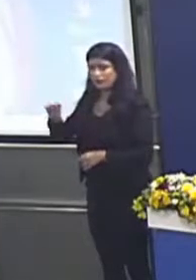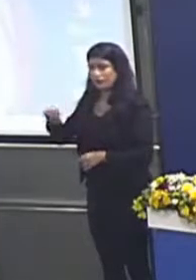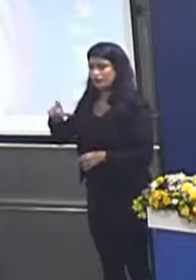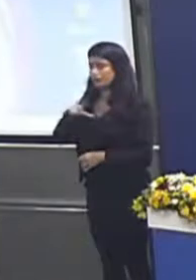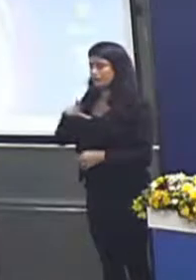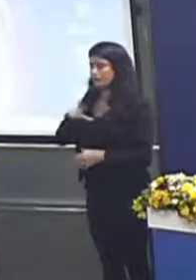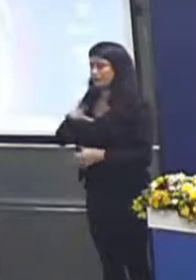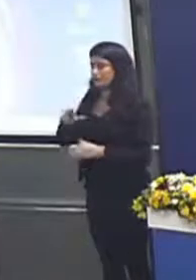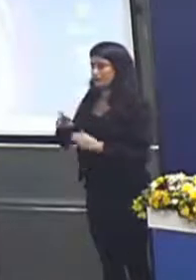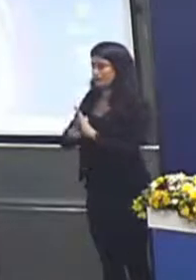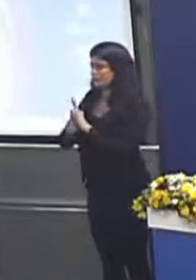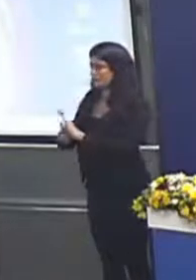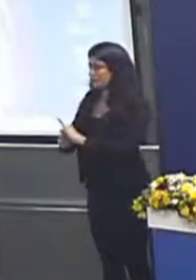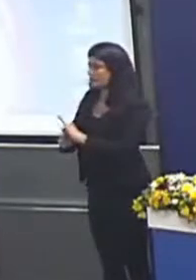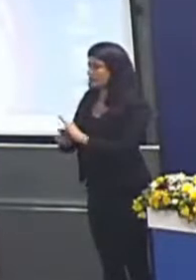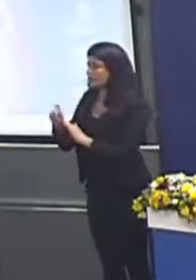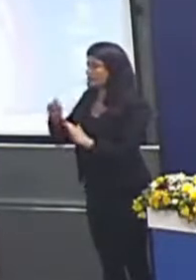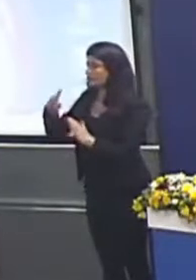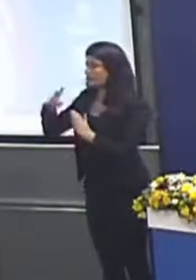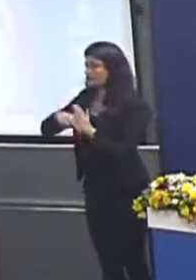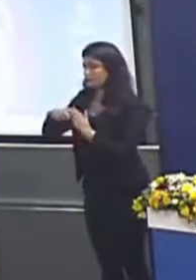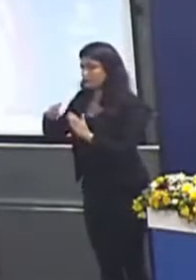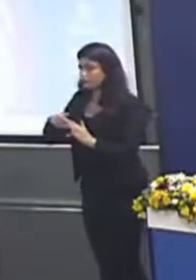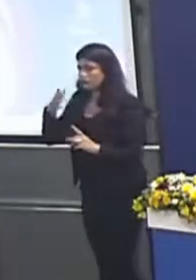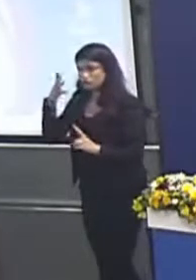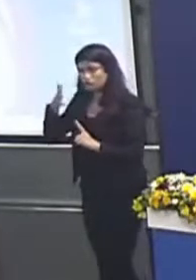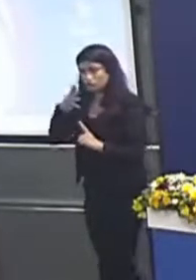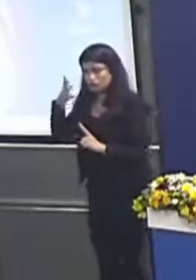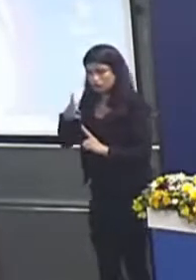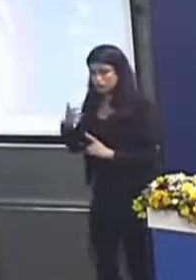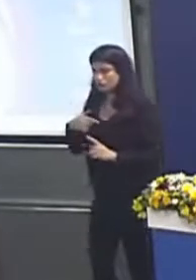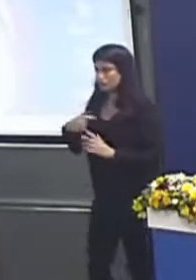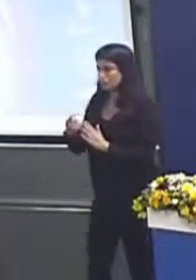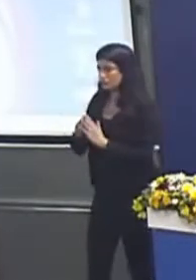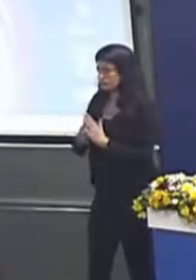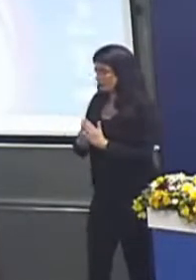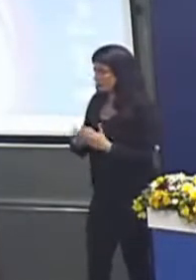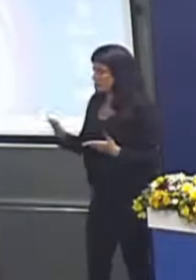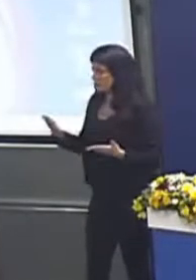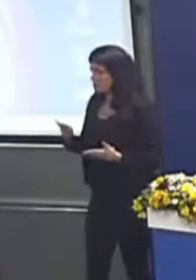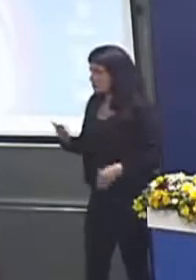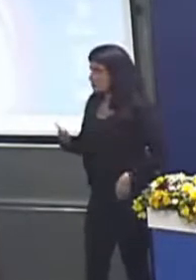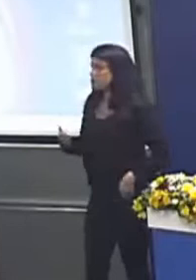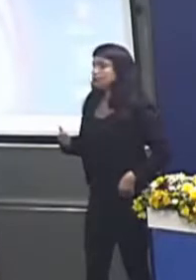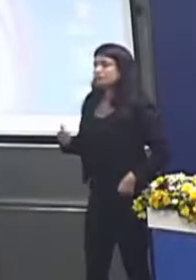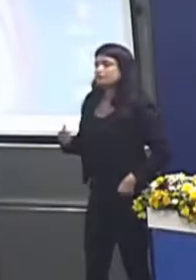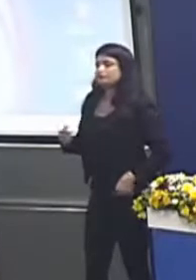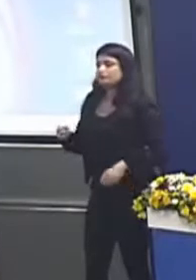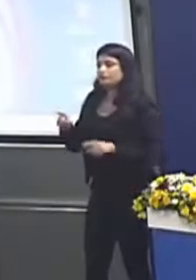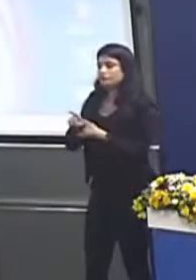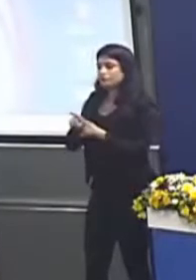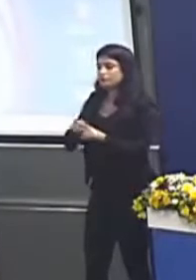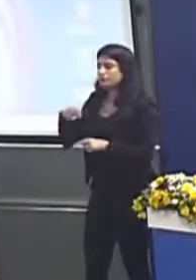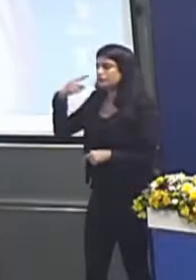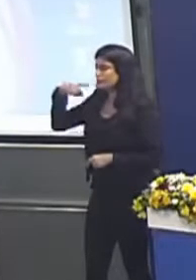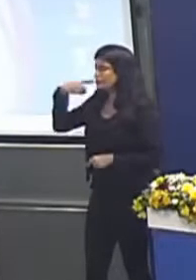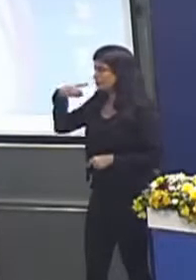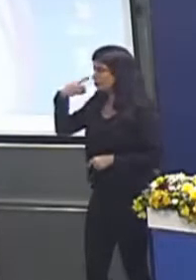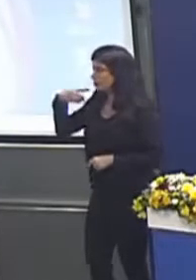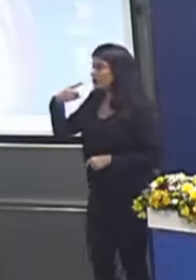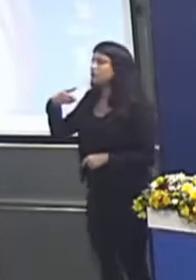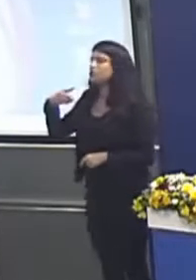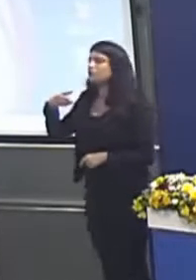me representado, né, fazendo a leitura do discurso que eu escrevi para a noite de hoje. Agradecer ao deputado, Ana Sandra,